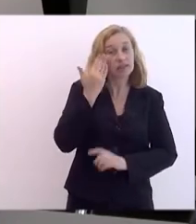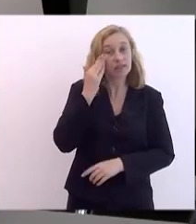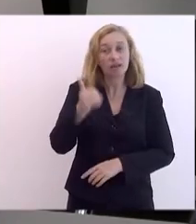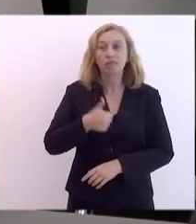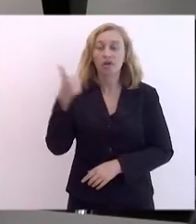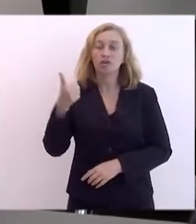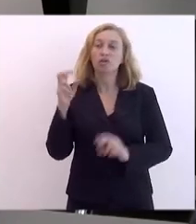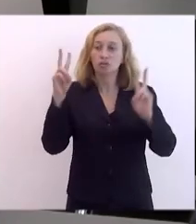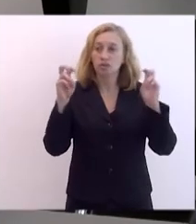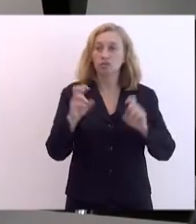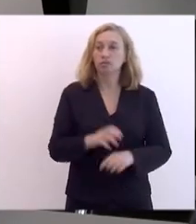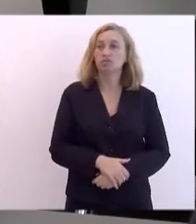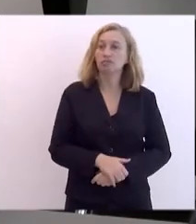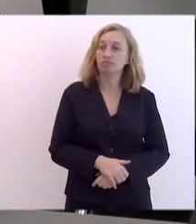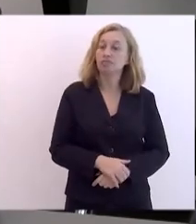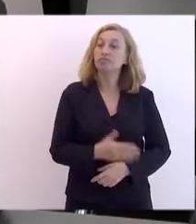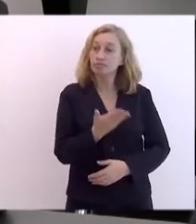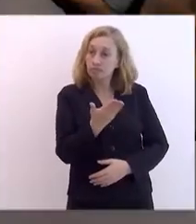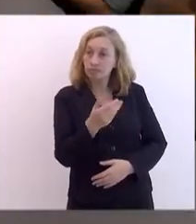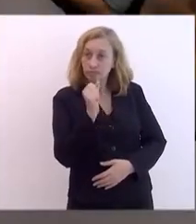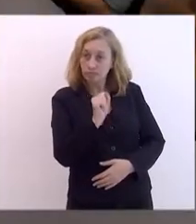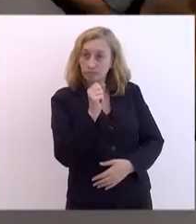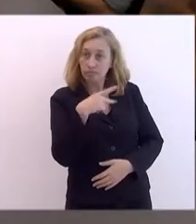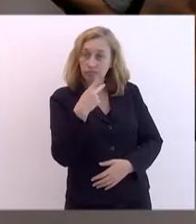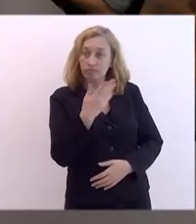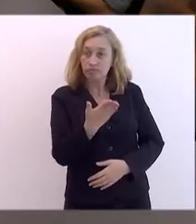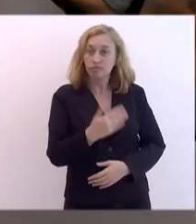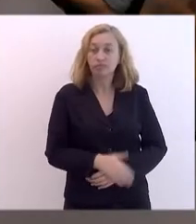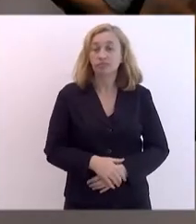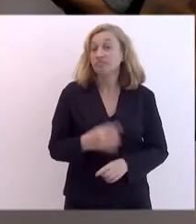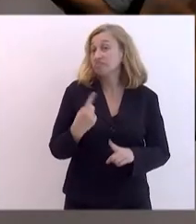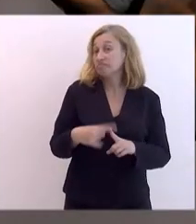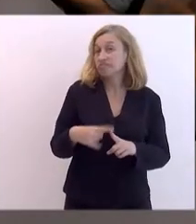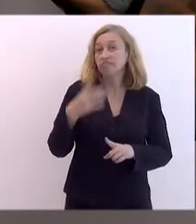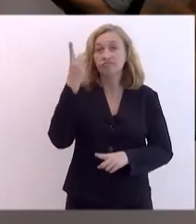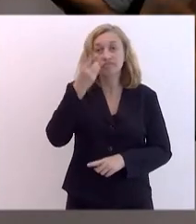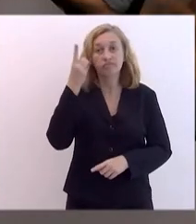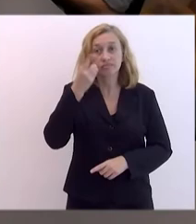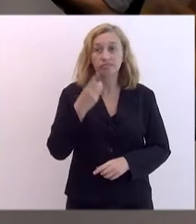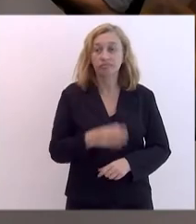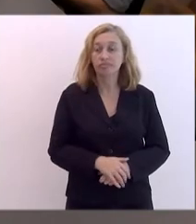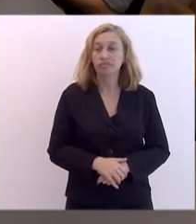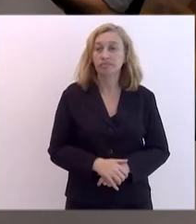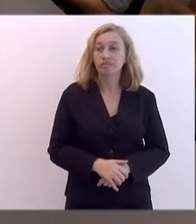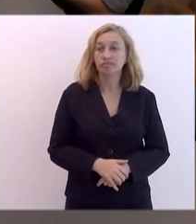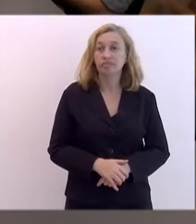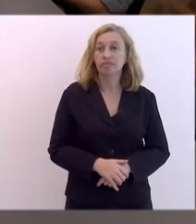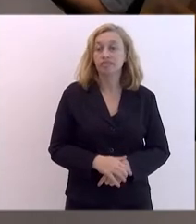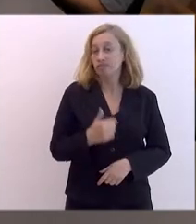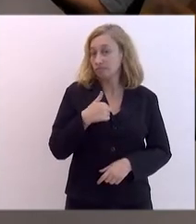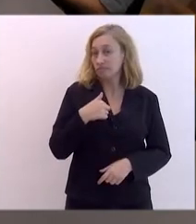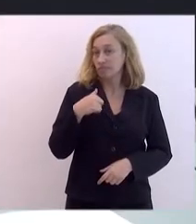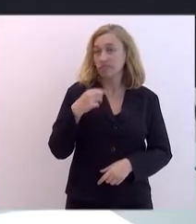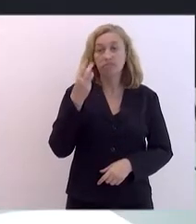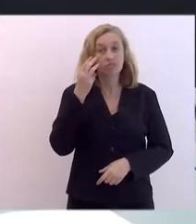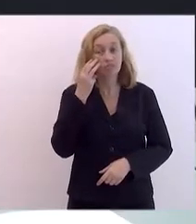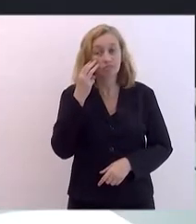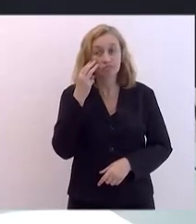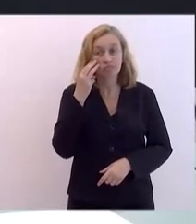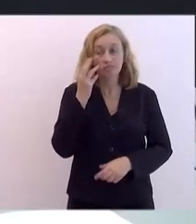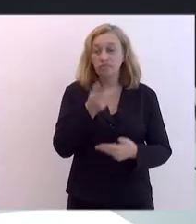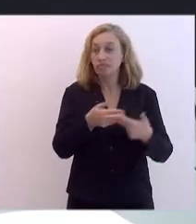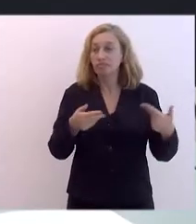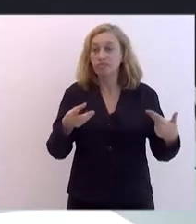que se trata. Você então, me dá uma parte? Claro, lógico. Só para concluir. Até porque, deputado, tanto eu, Valdec, como dezenas